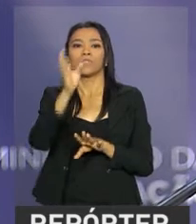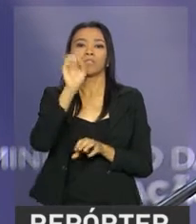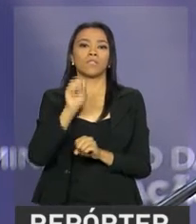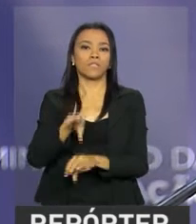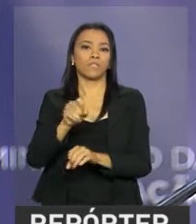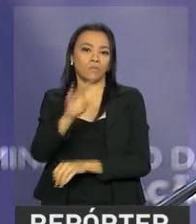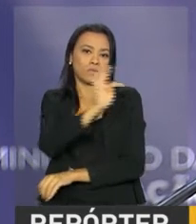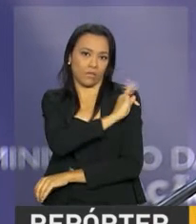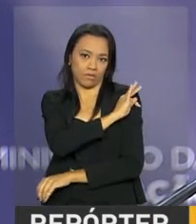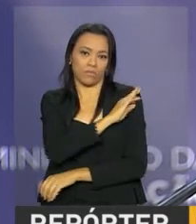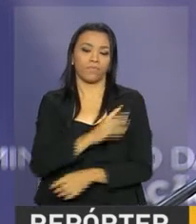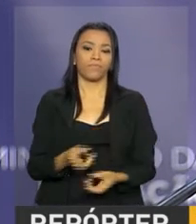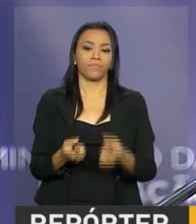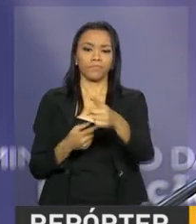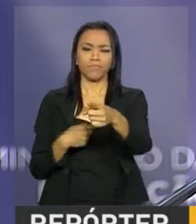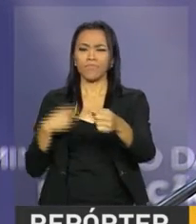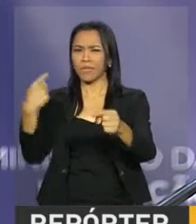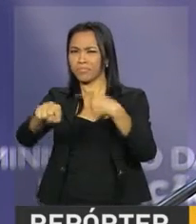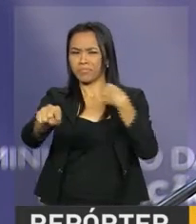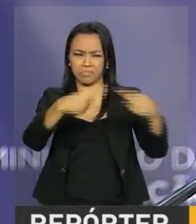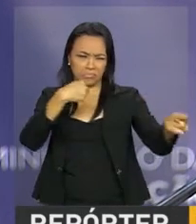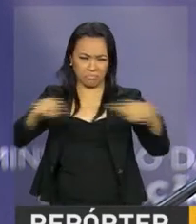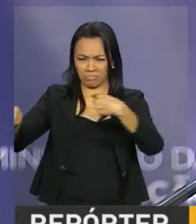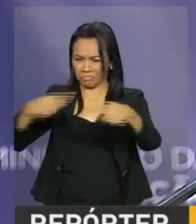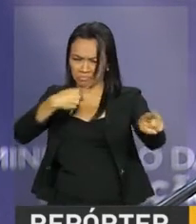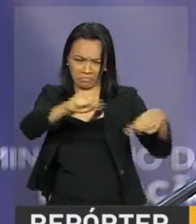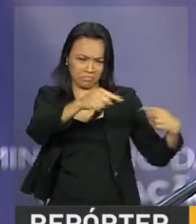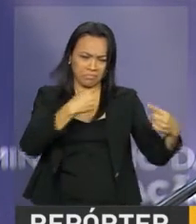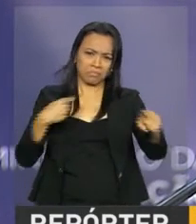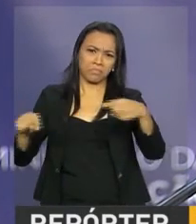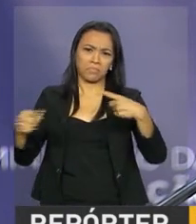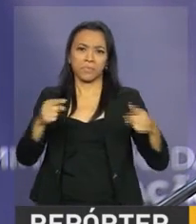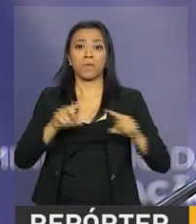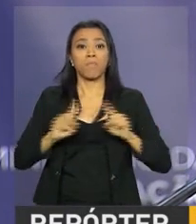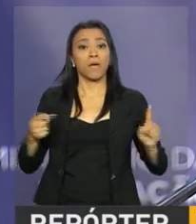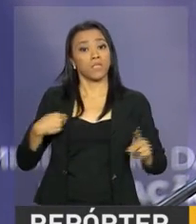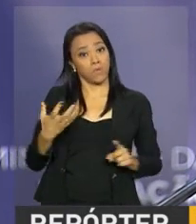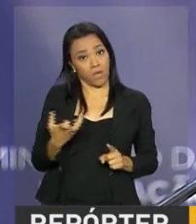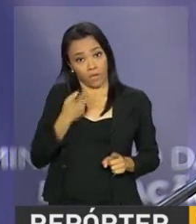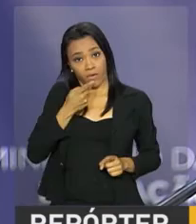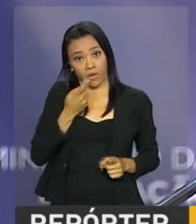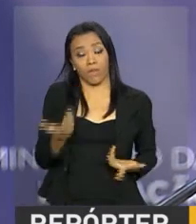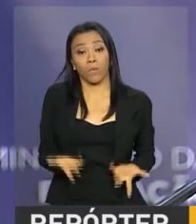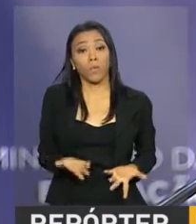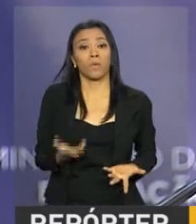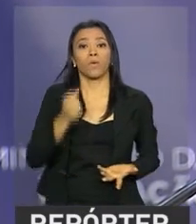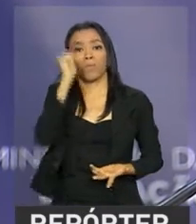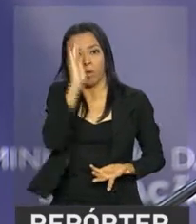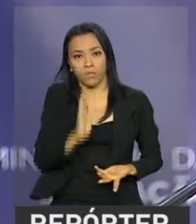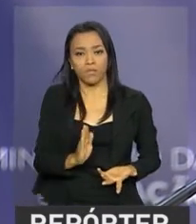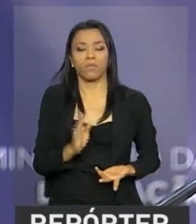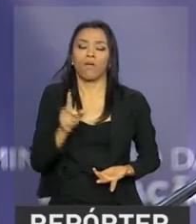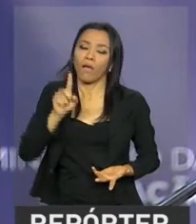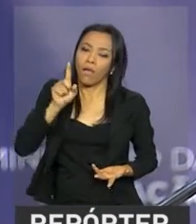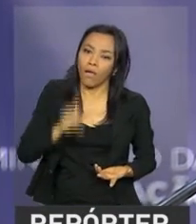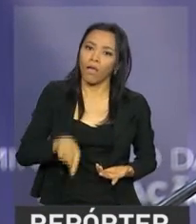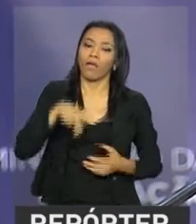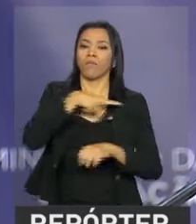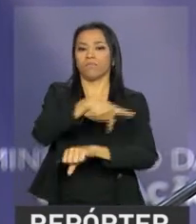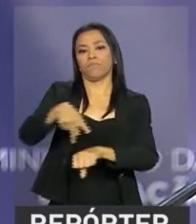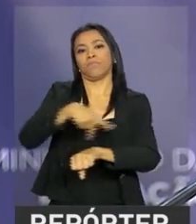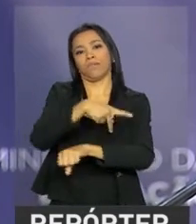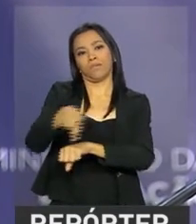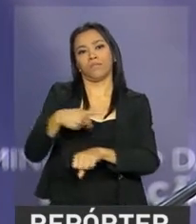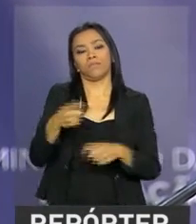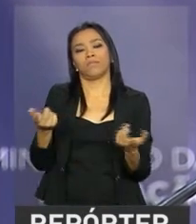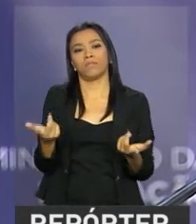sido muito controvertido debate mas eu quero ratificar que o brasil é um país que pode